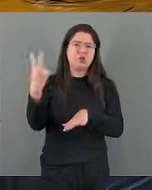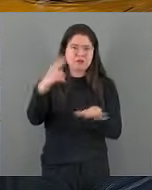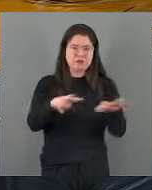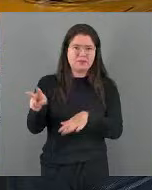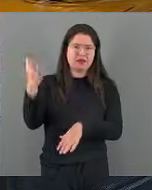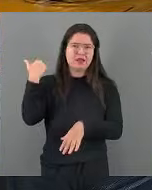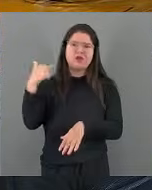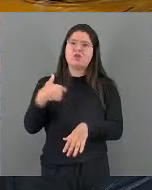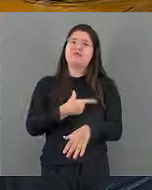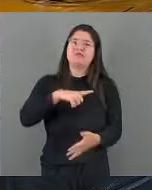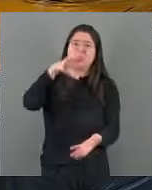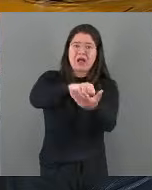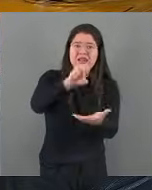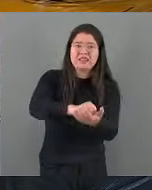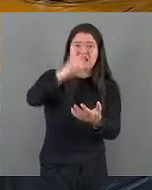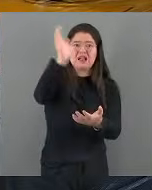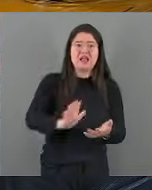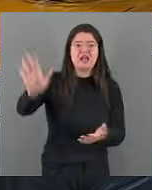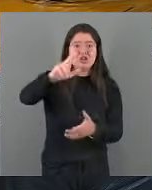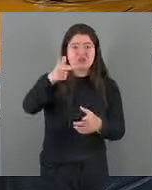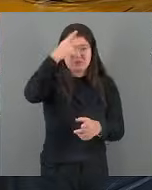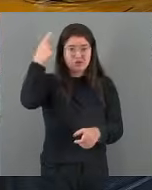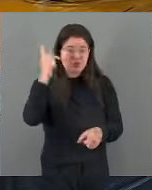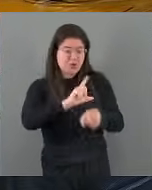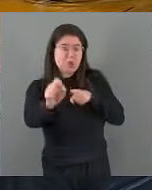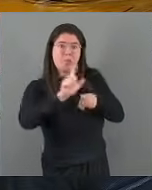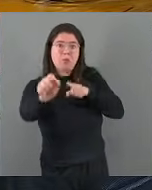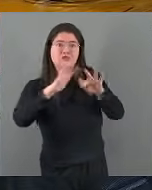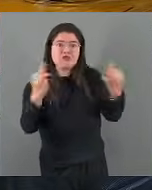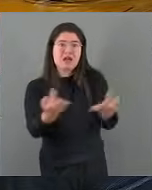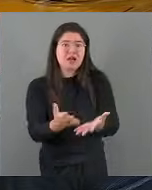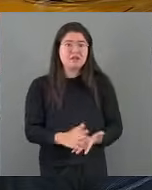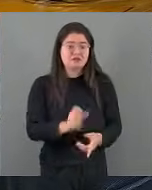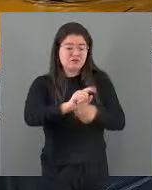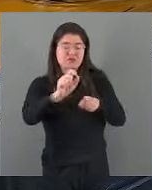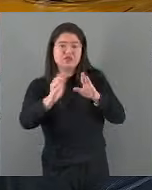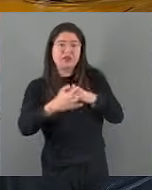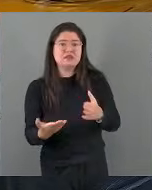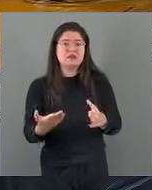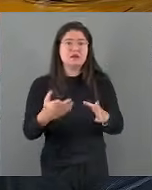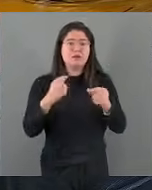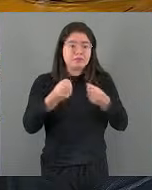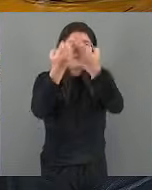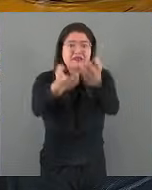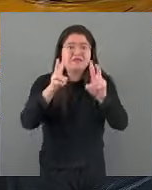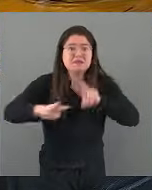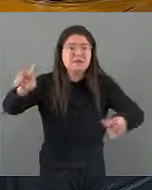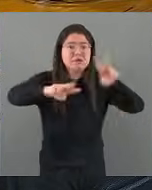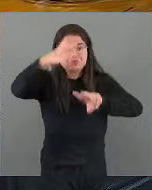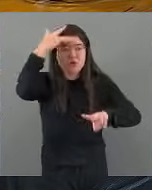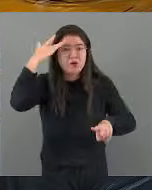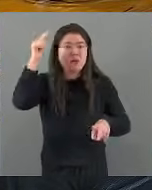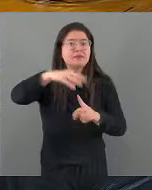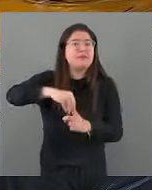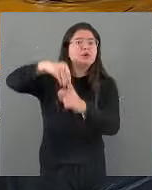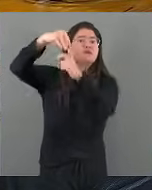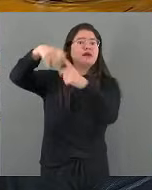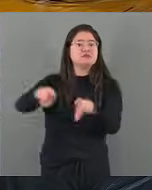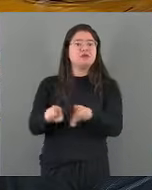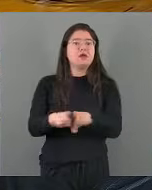que nós tenhamos um cadastro nacional de pessoas expulsas de casa, pelo menos para essas pessoas não ficarem invisíveis, para que elas tenham prioridades em